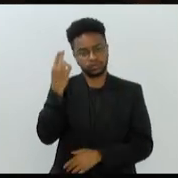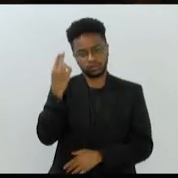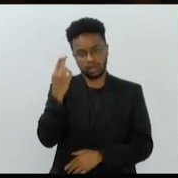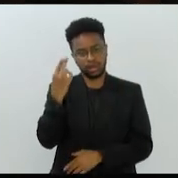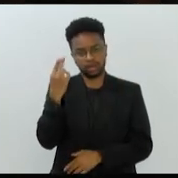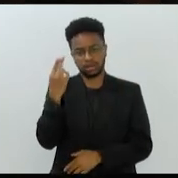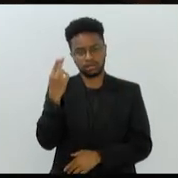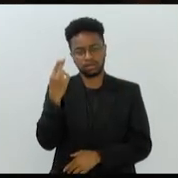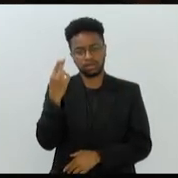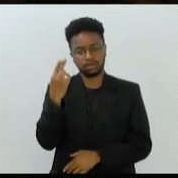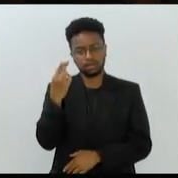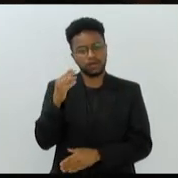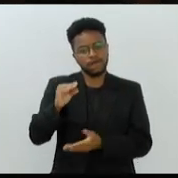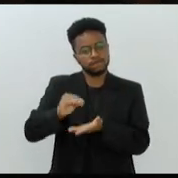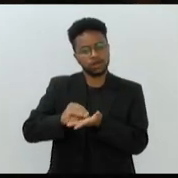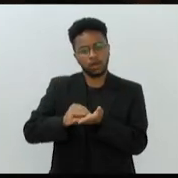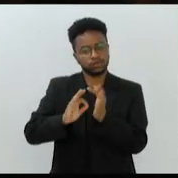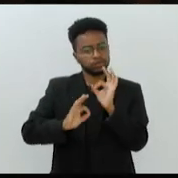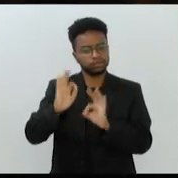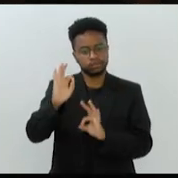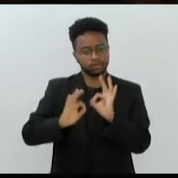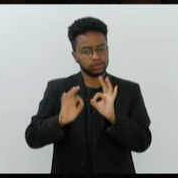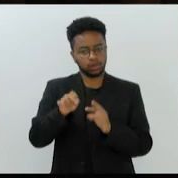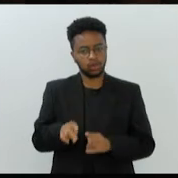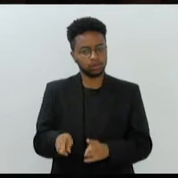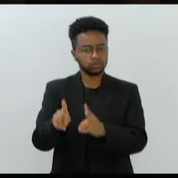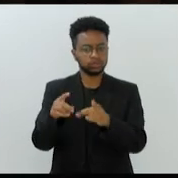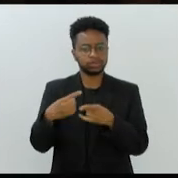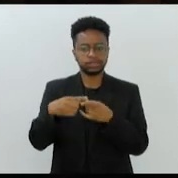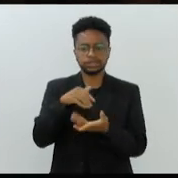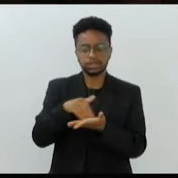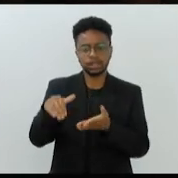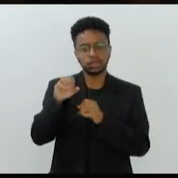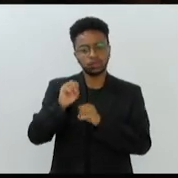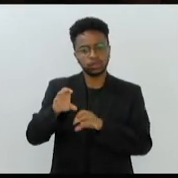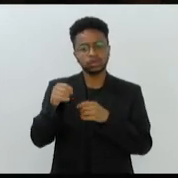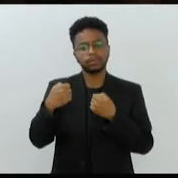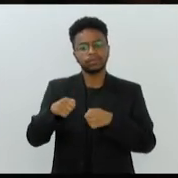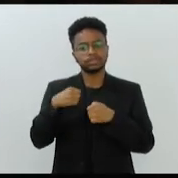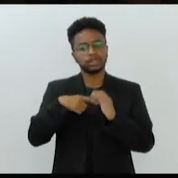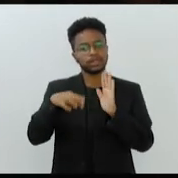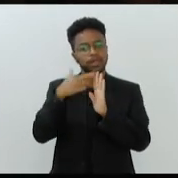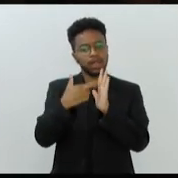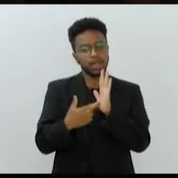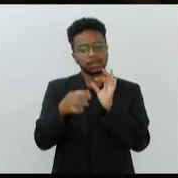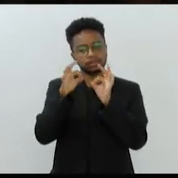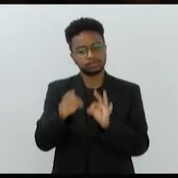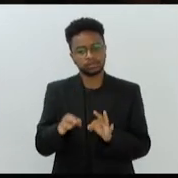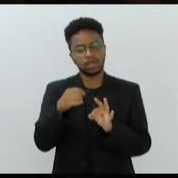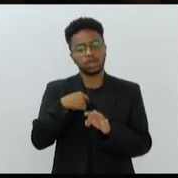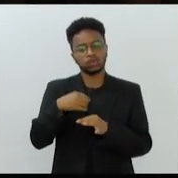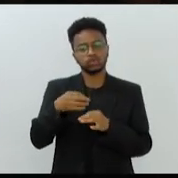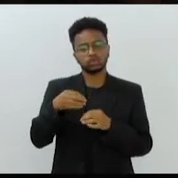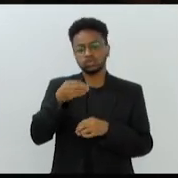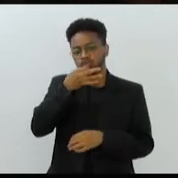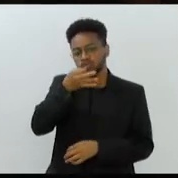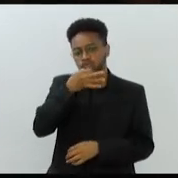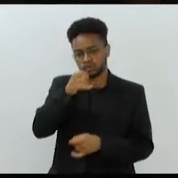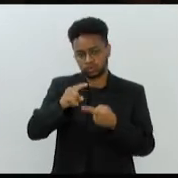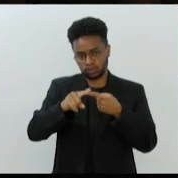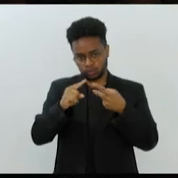para tanta falta de planejamento. A Secretaria de Educação ela tem que ter critérios, e eu sugiro dois critérios.